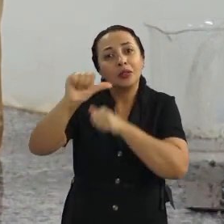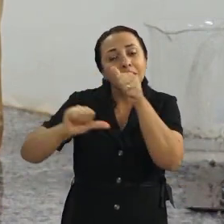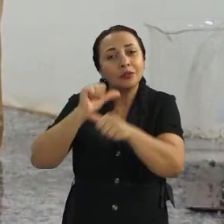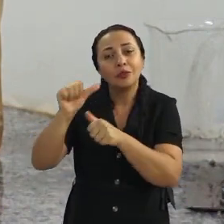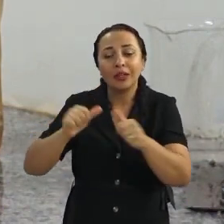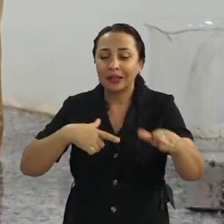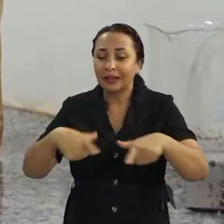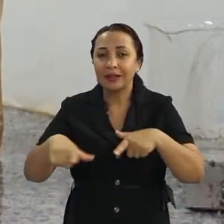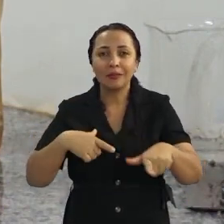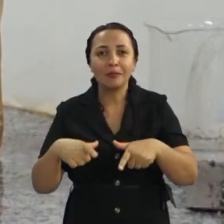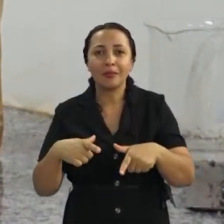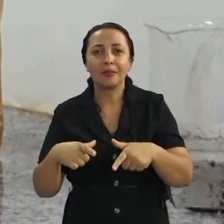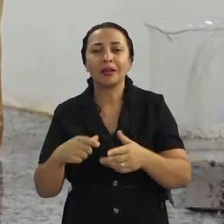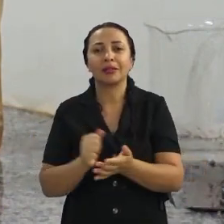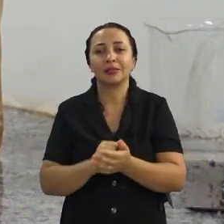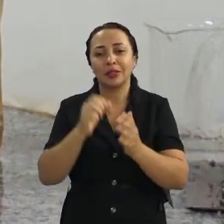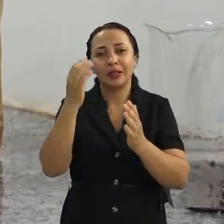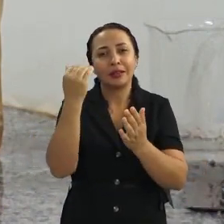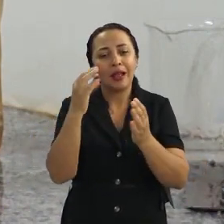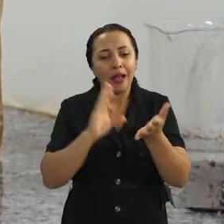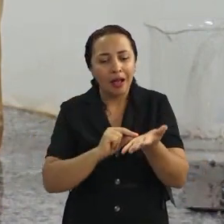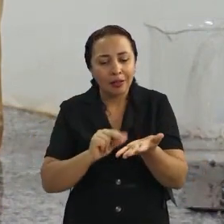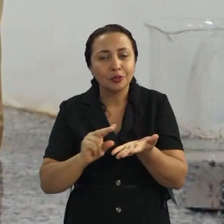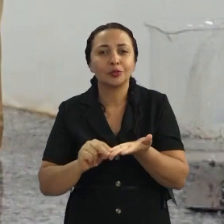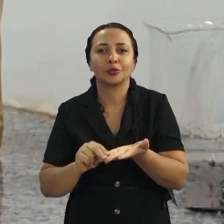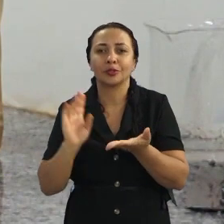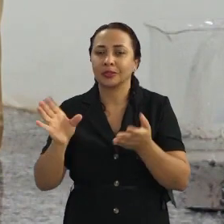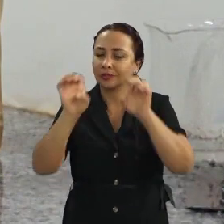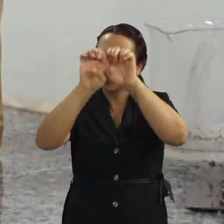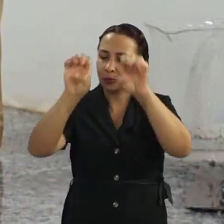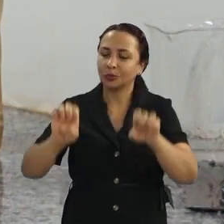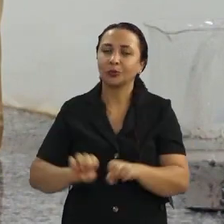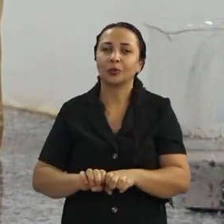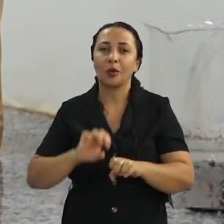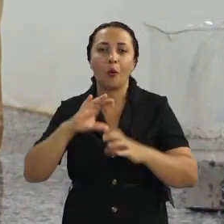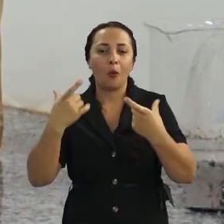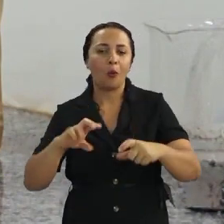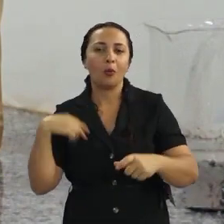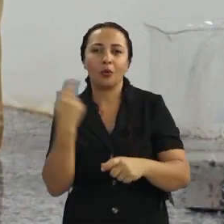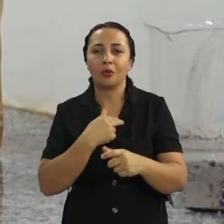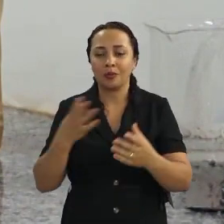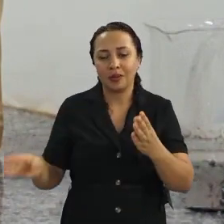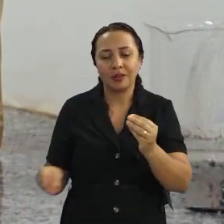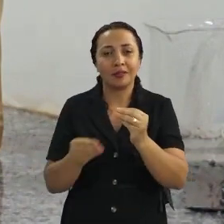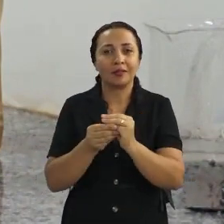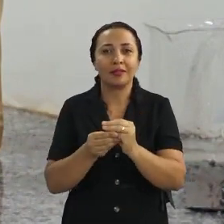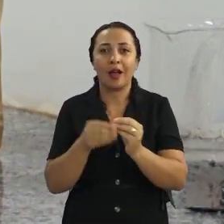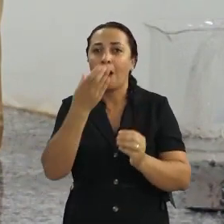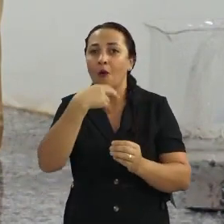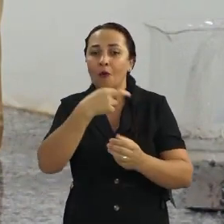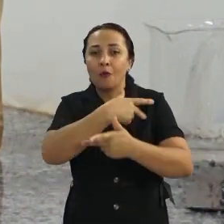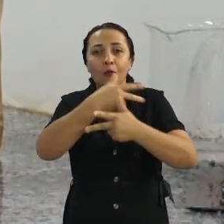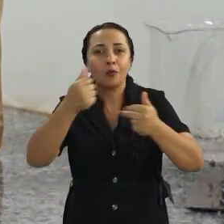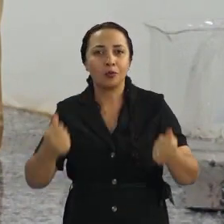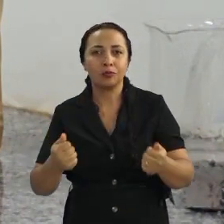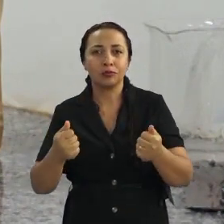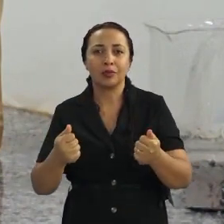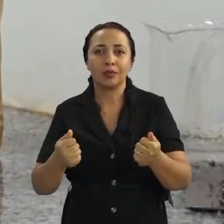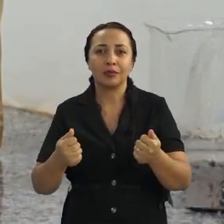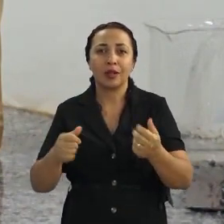que vai desenvolver trabalhos já tá sendo estruturado isso onde nós vamos agregar frutas